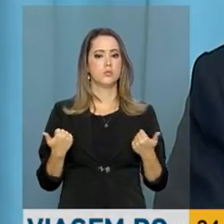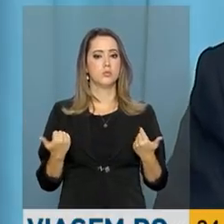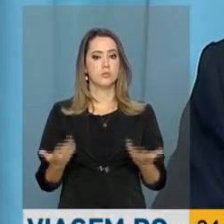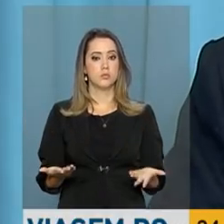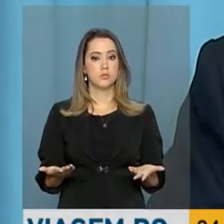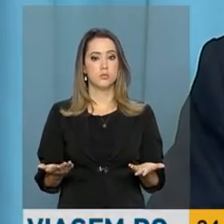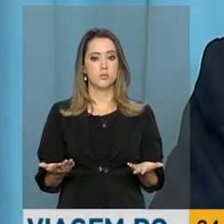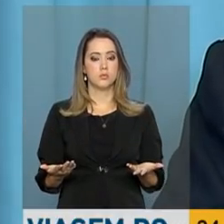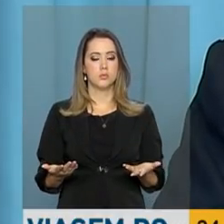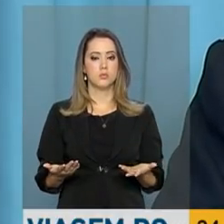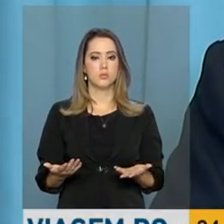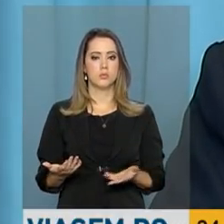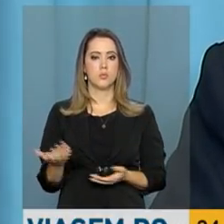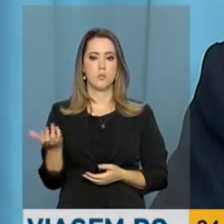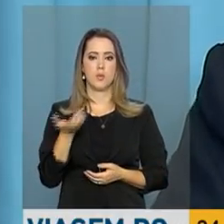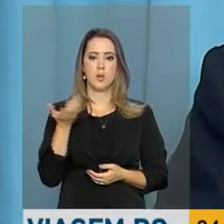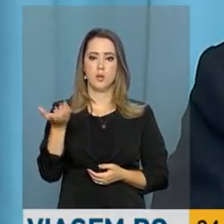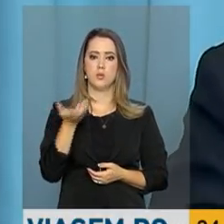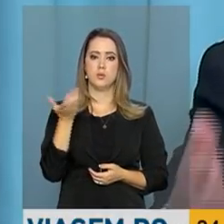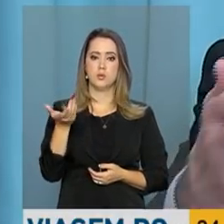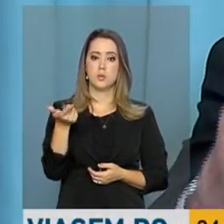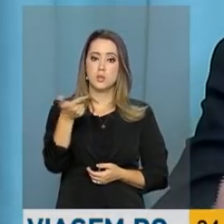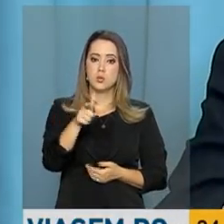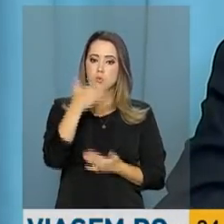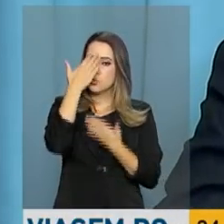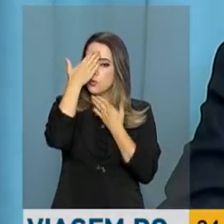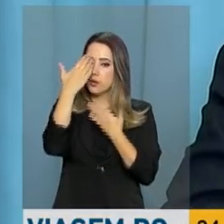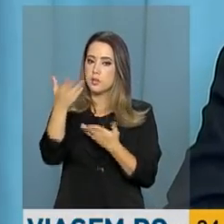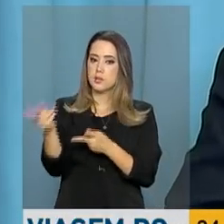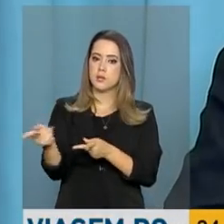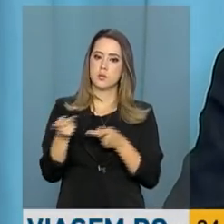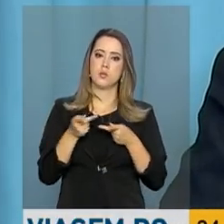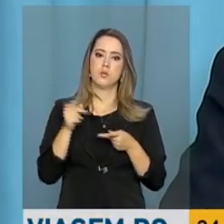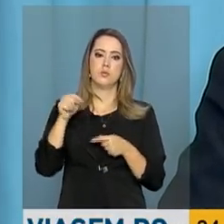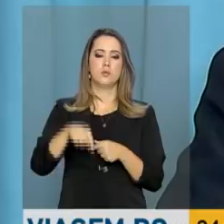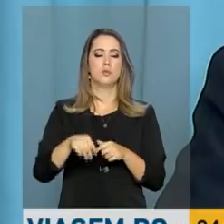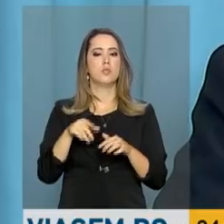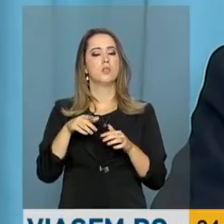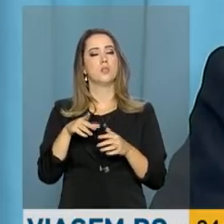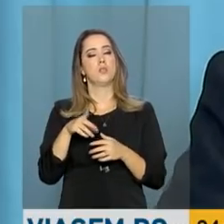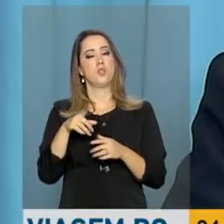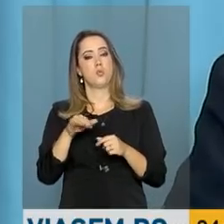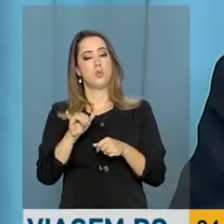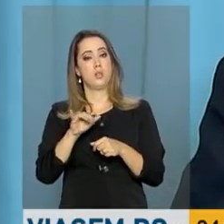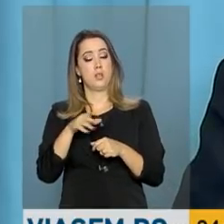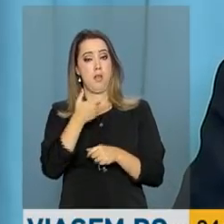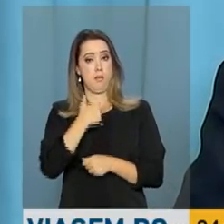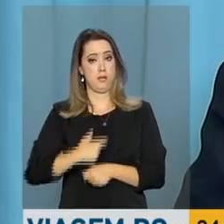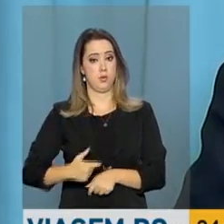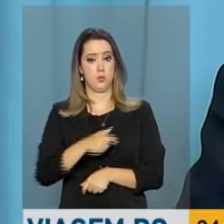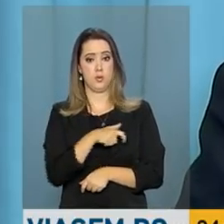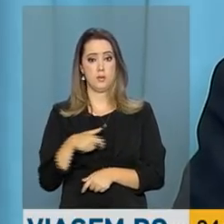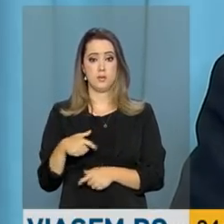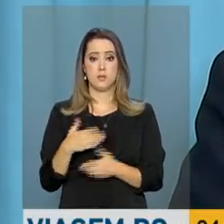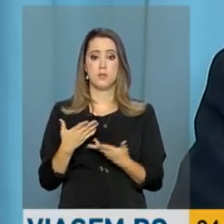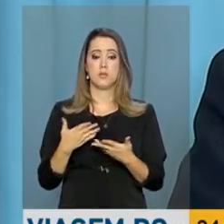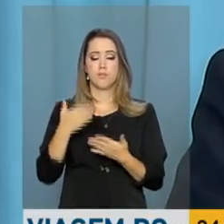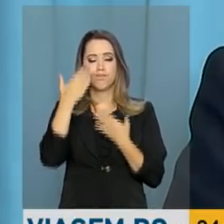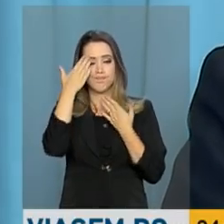que eu quero mais uma vez agradecer o convite para vir a Davos. Foi uma honra